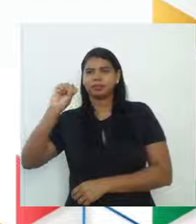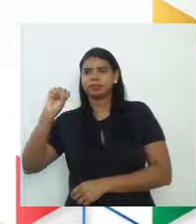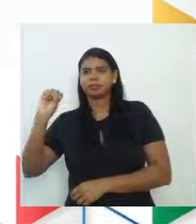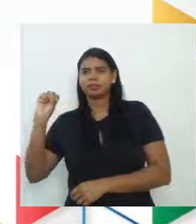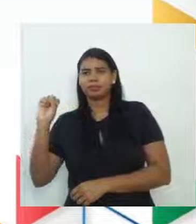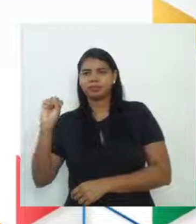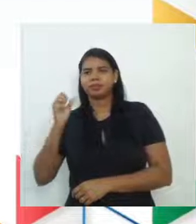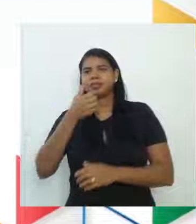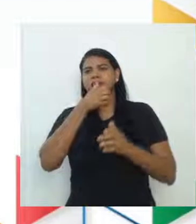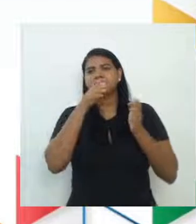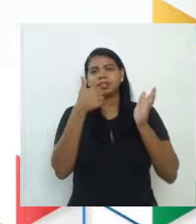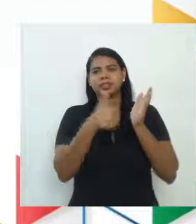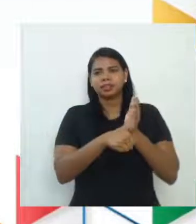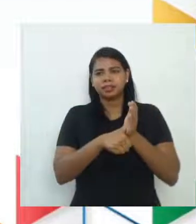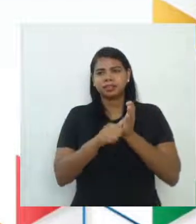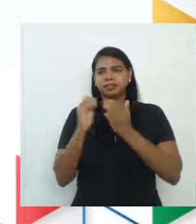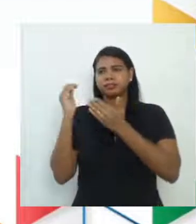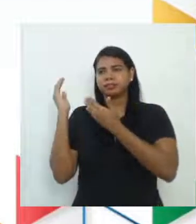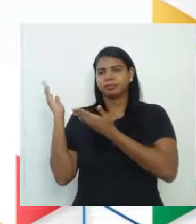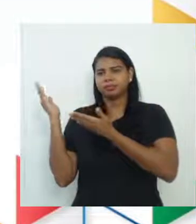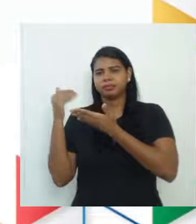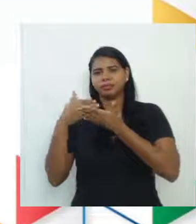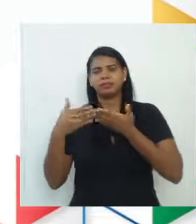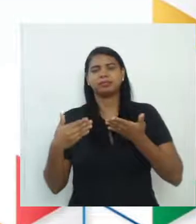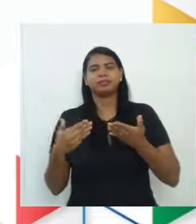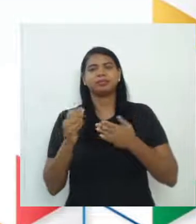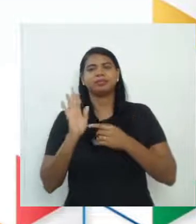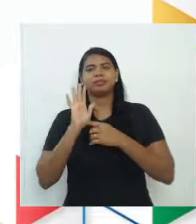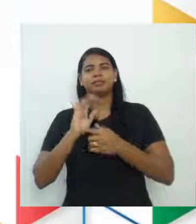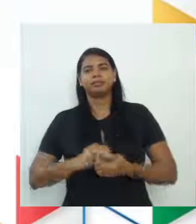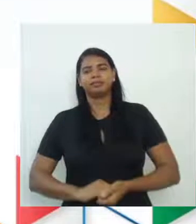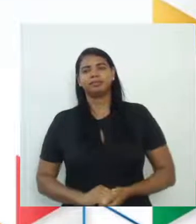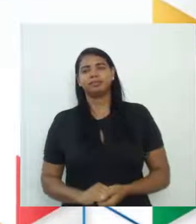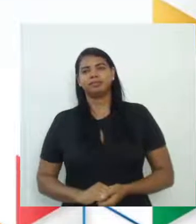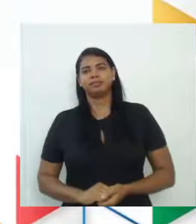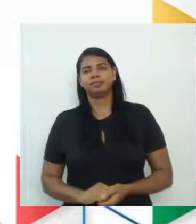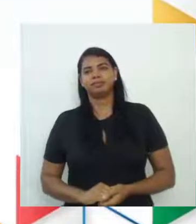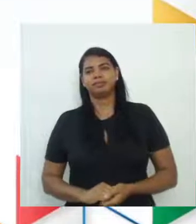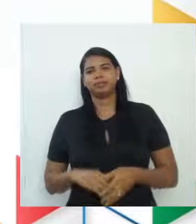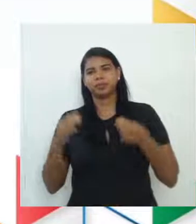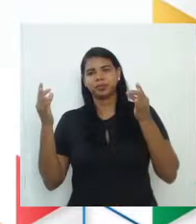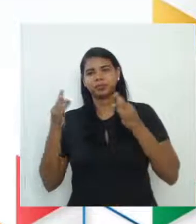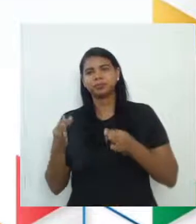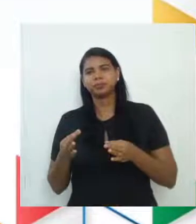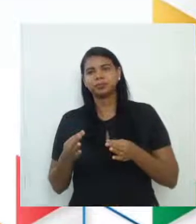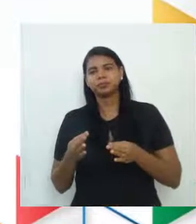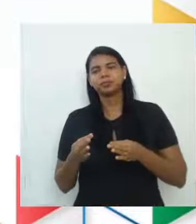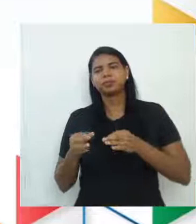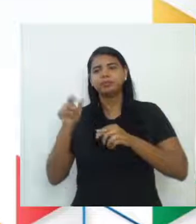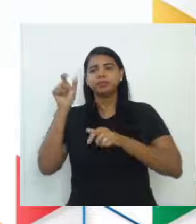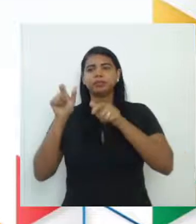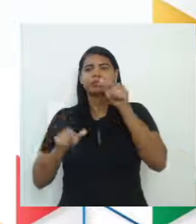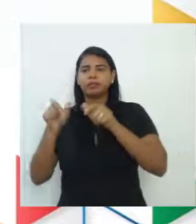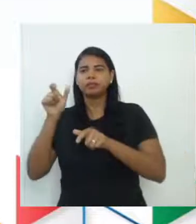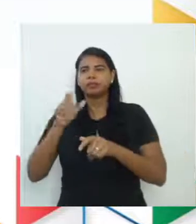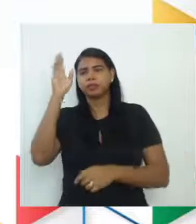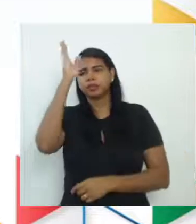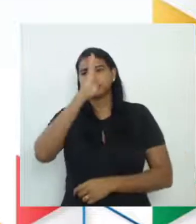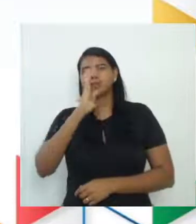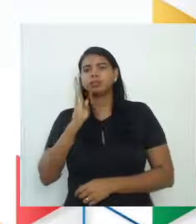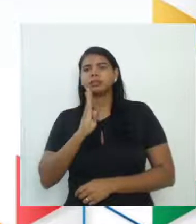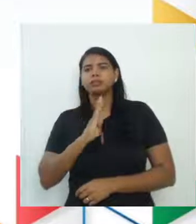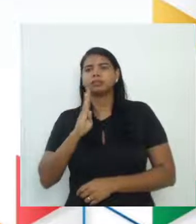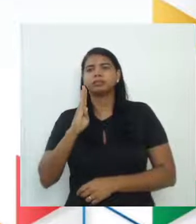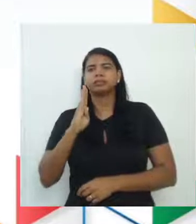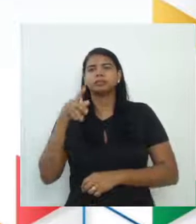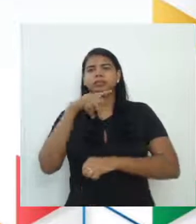Magna. Vamos dar uma olhadinha aí, já está aparecendo, perfeito. Veja, a Constituição, né, brasileira, e qualquer Constituição nos países